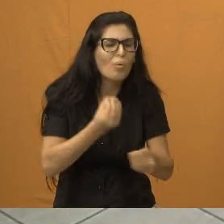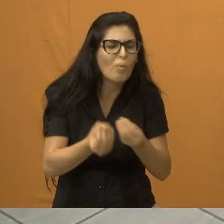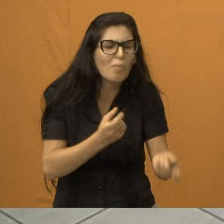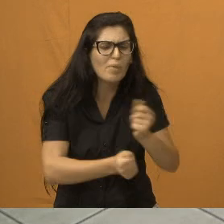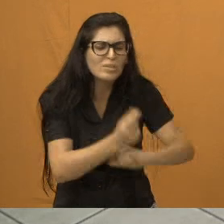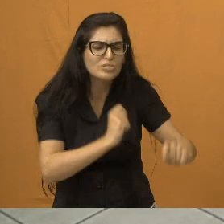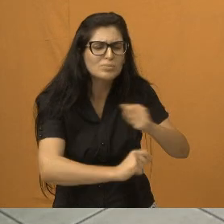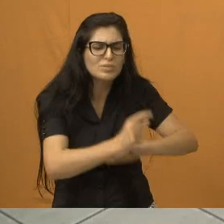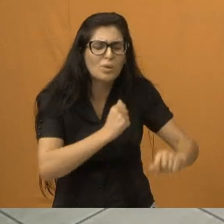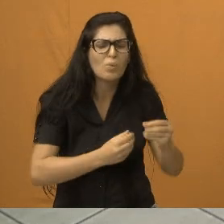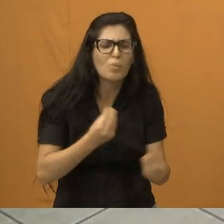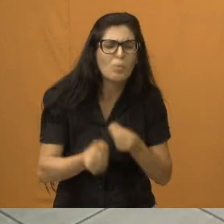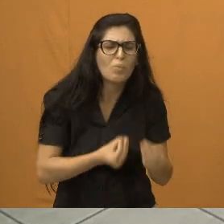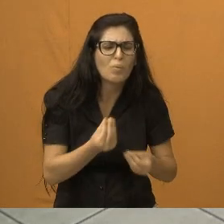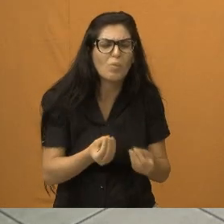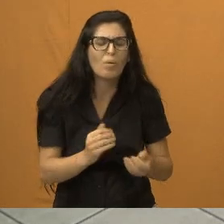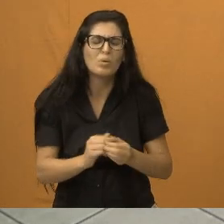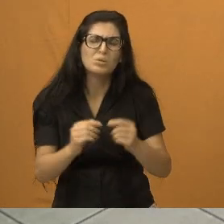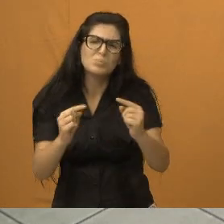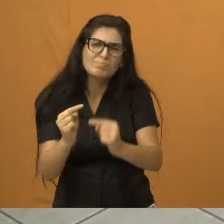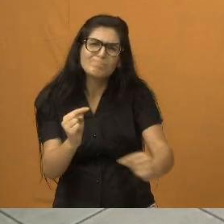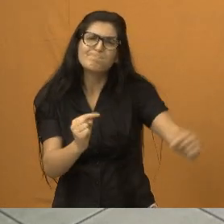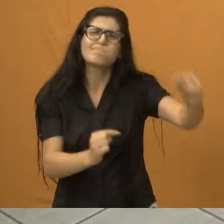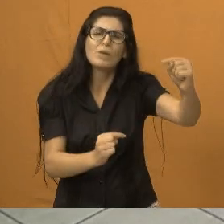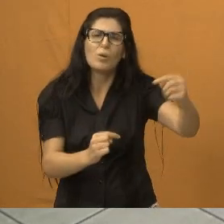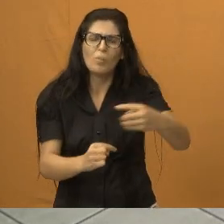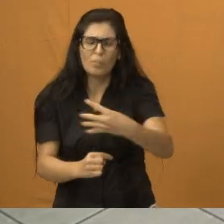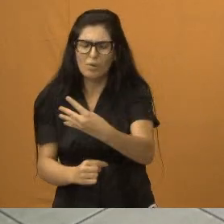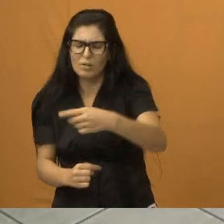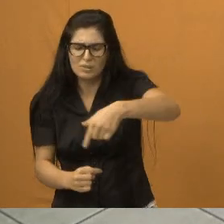esse 30,9% para